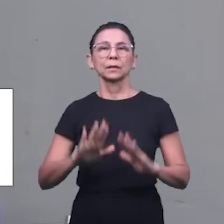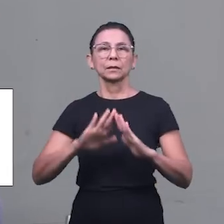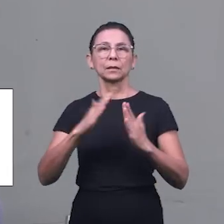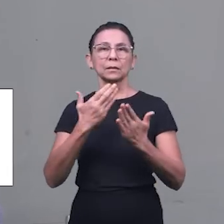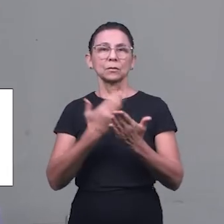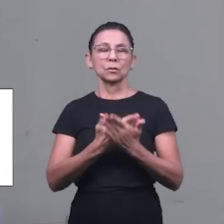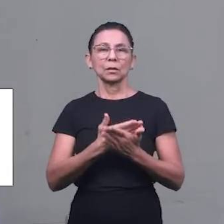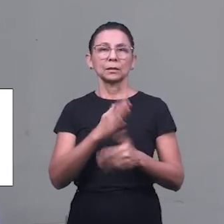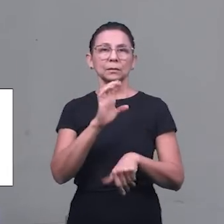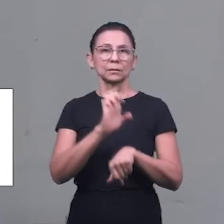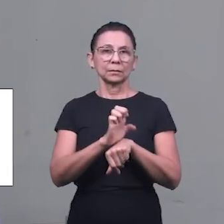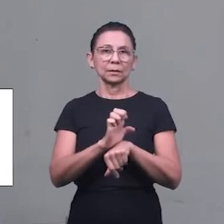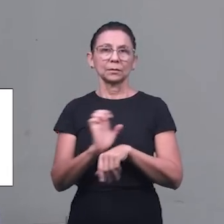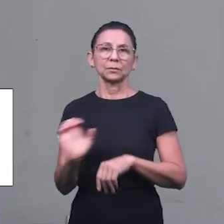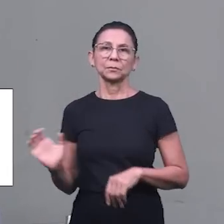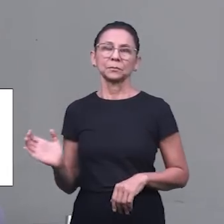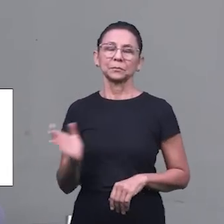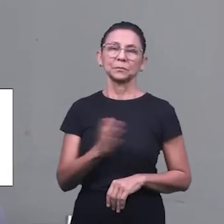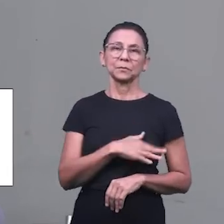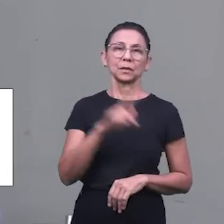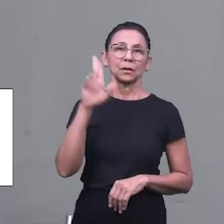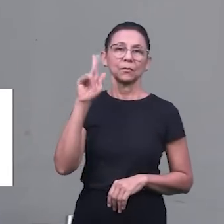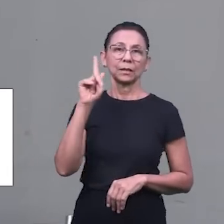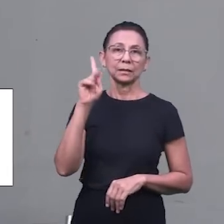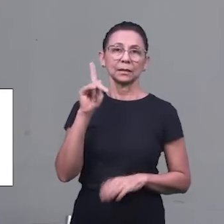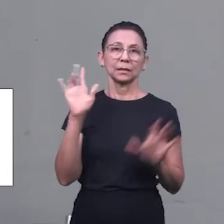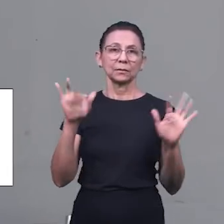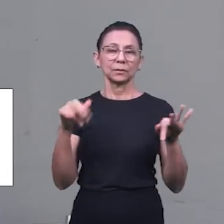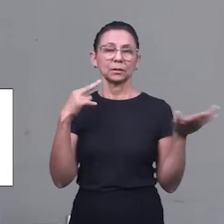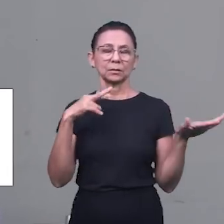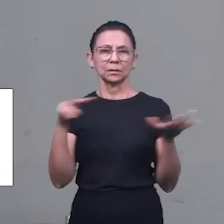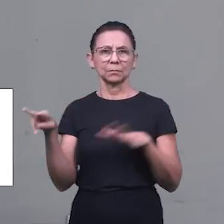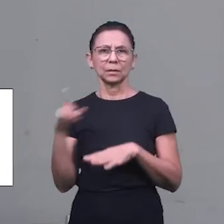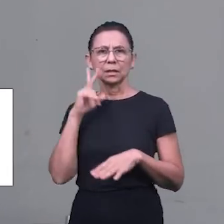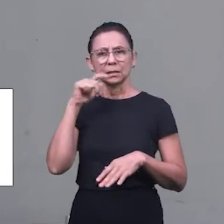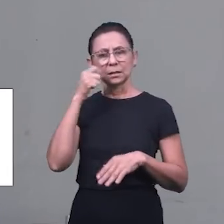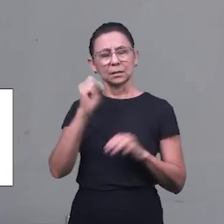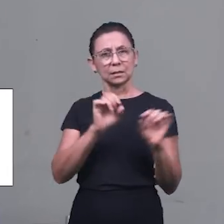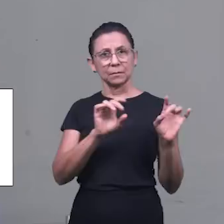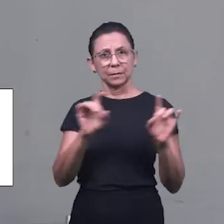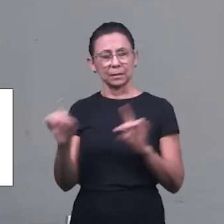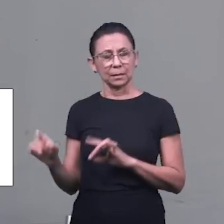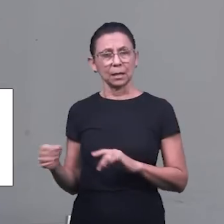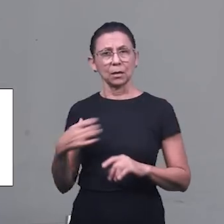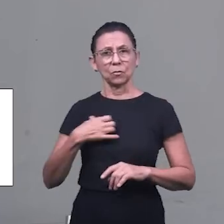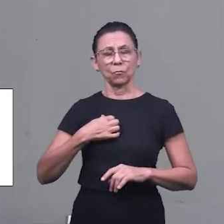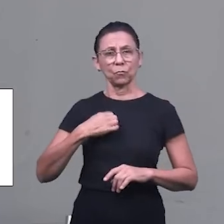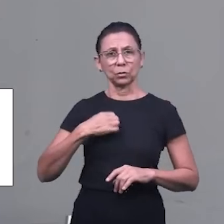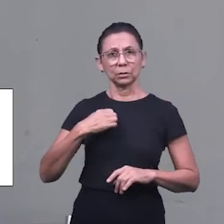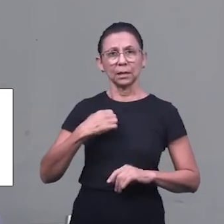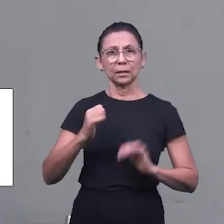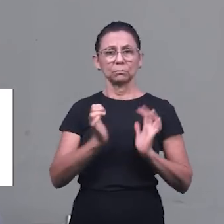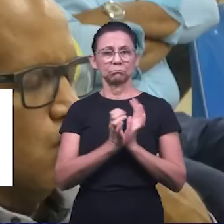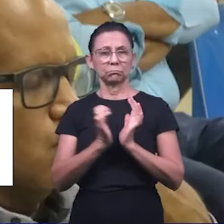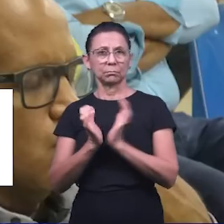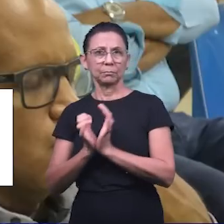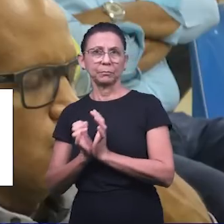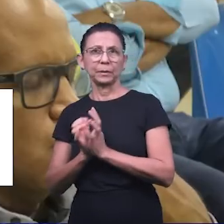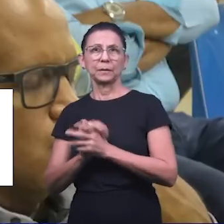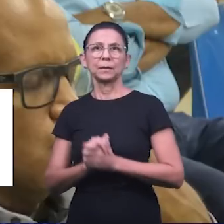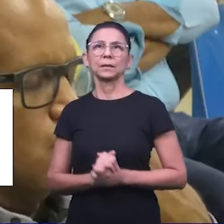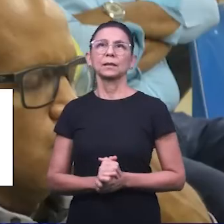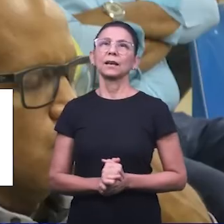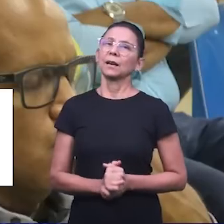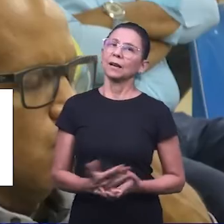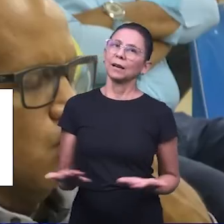Governador Valadares, tivemos neste final de semana uma ceia especial com os irmãos voluntários das equipes. Um